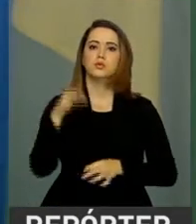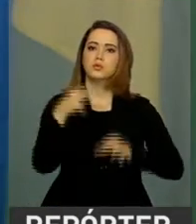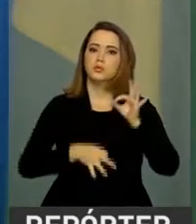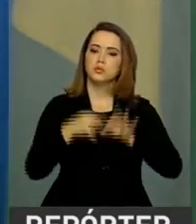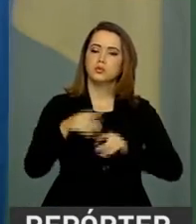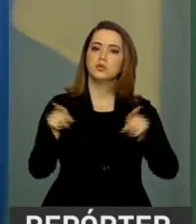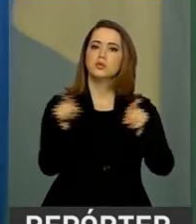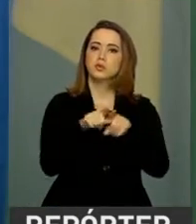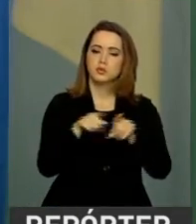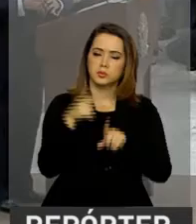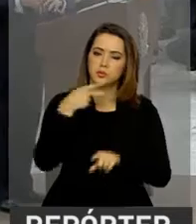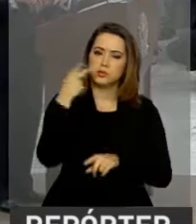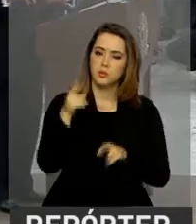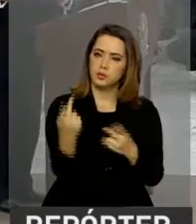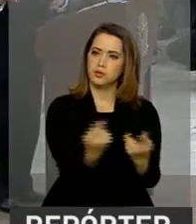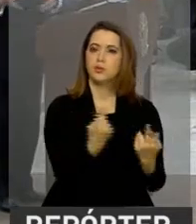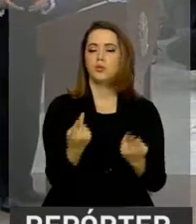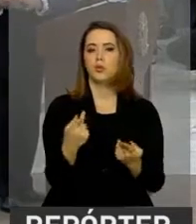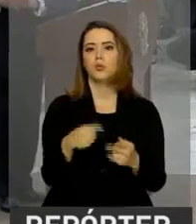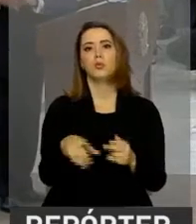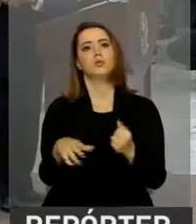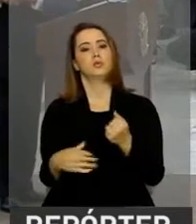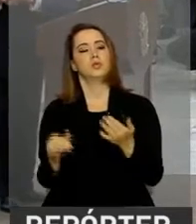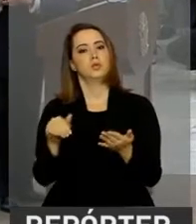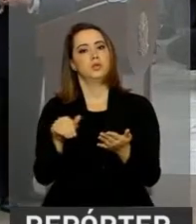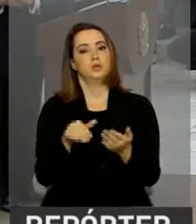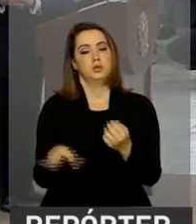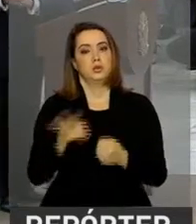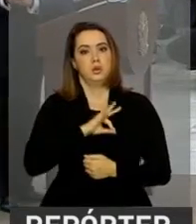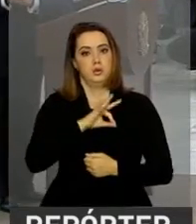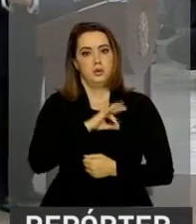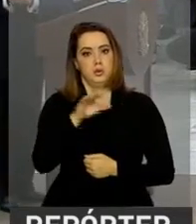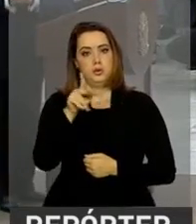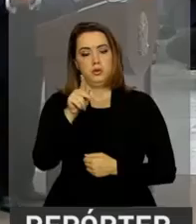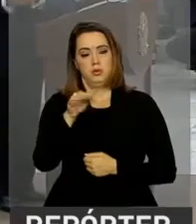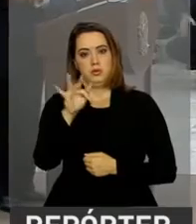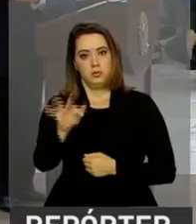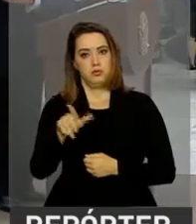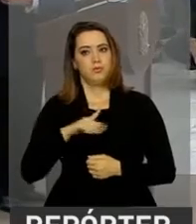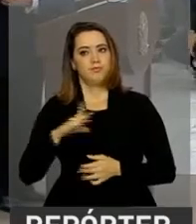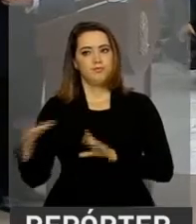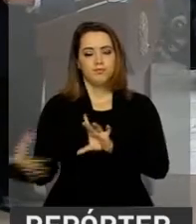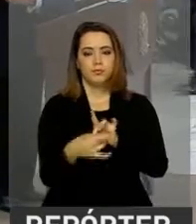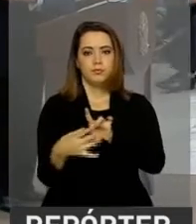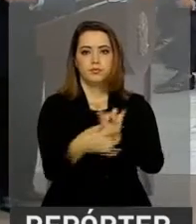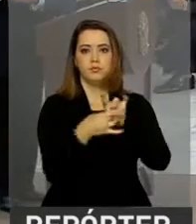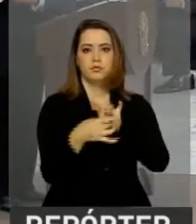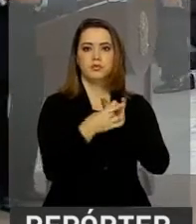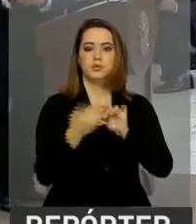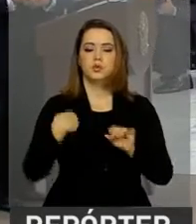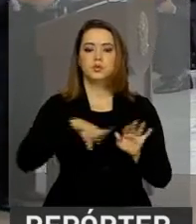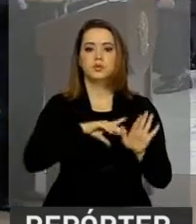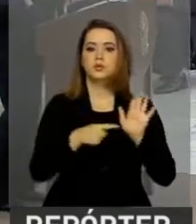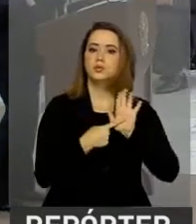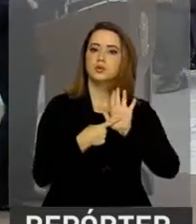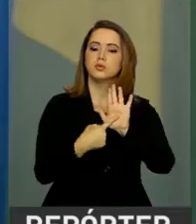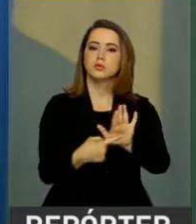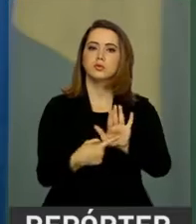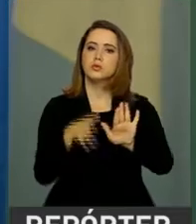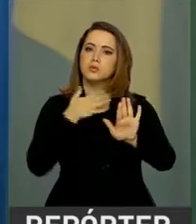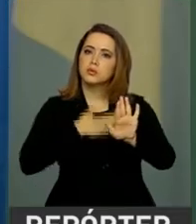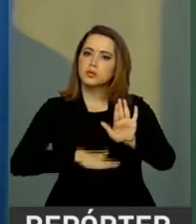Polícia Federal, a Força Nacional de Segurança, enfim, um esforço conjunto para que nós possamos revelar ao mundo a